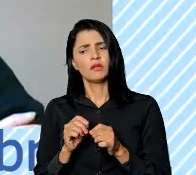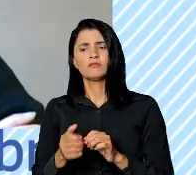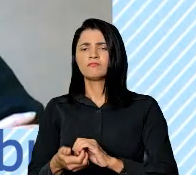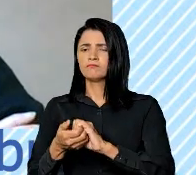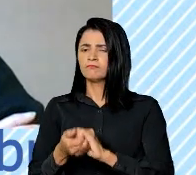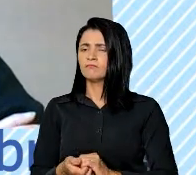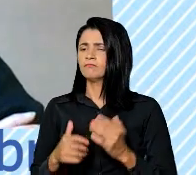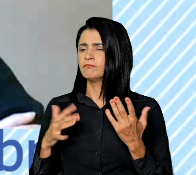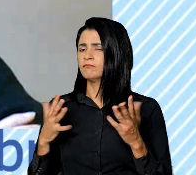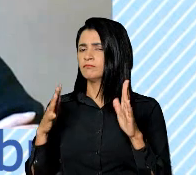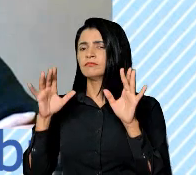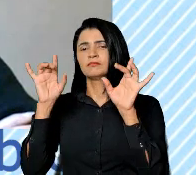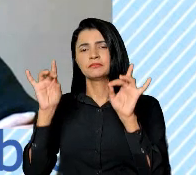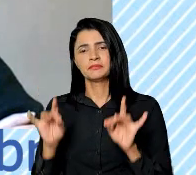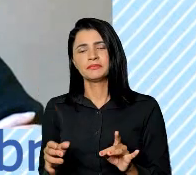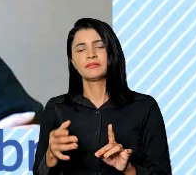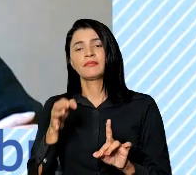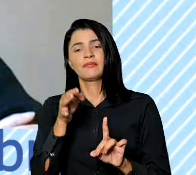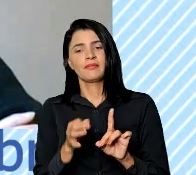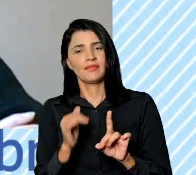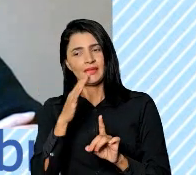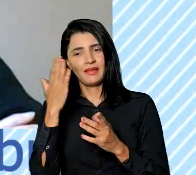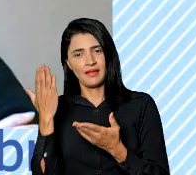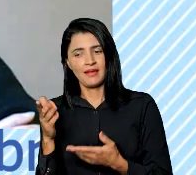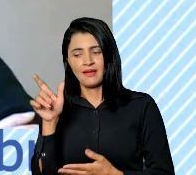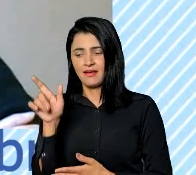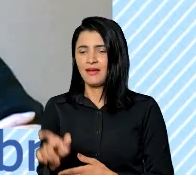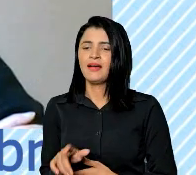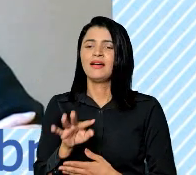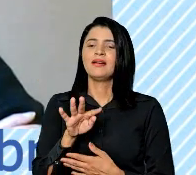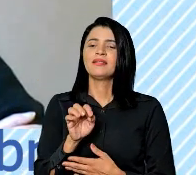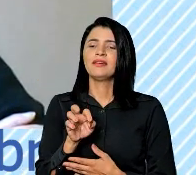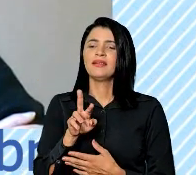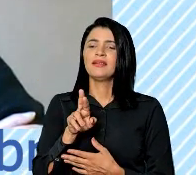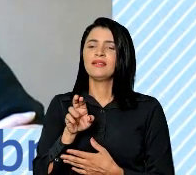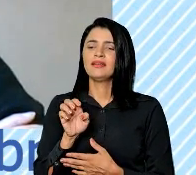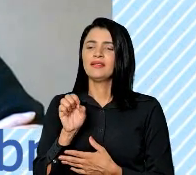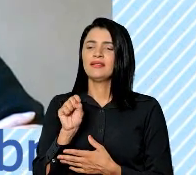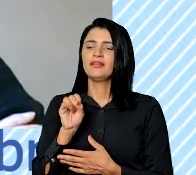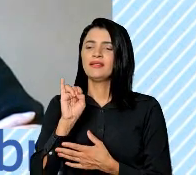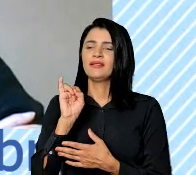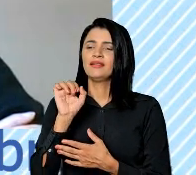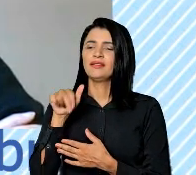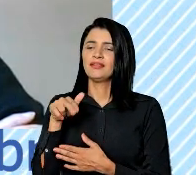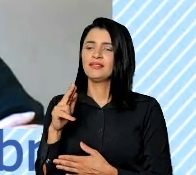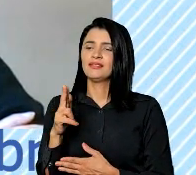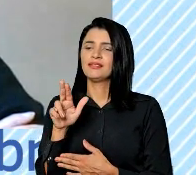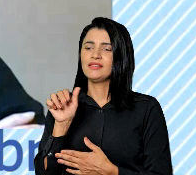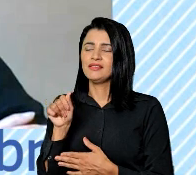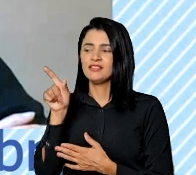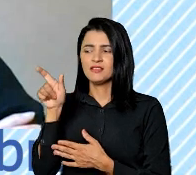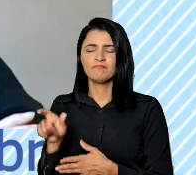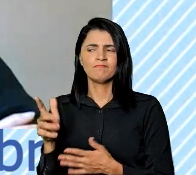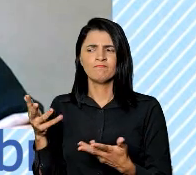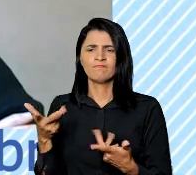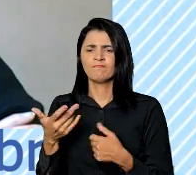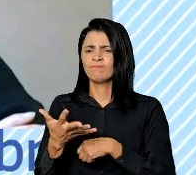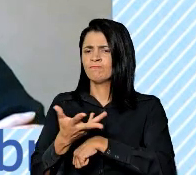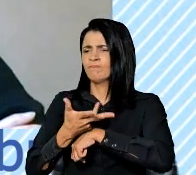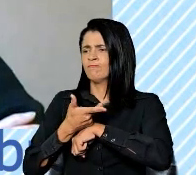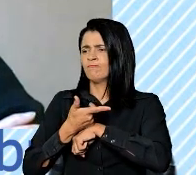à estimada desembargadora Terezinha, uma profissional e mulher que eu tanto admiro desde que a conheci, eu acho que ali